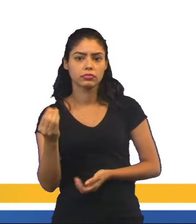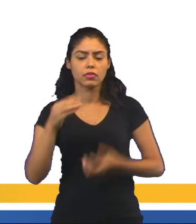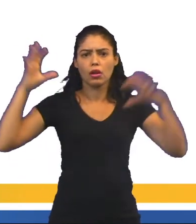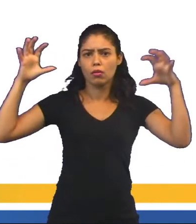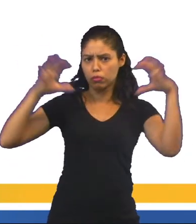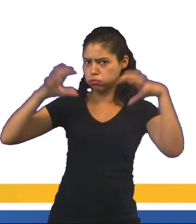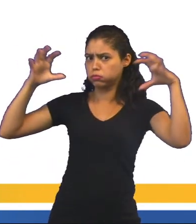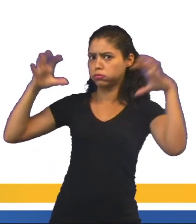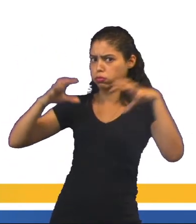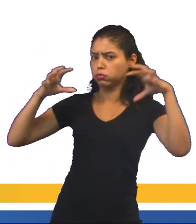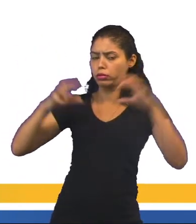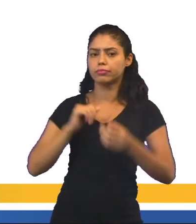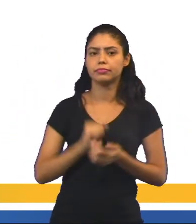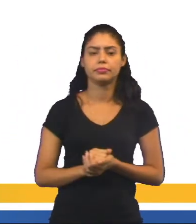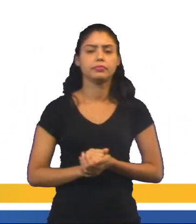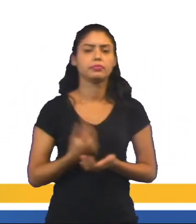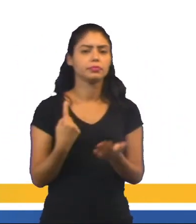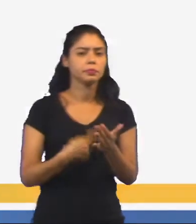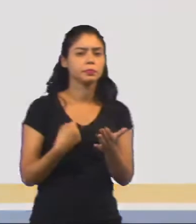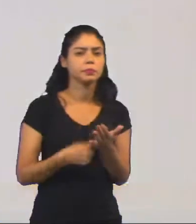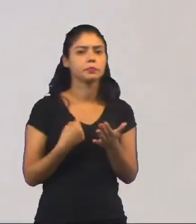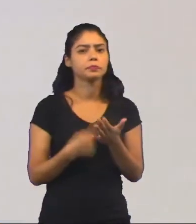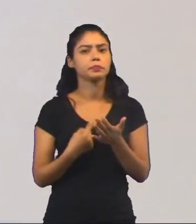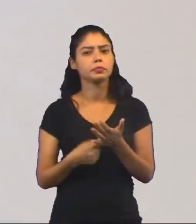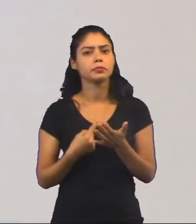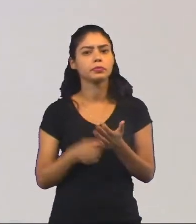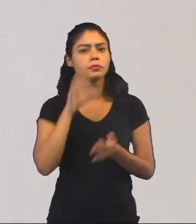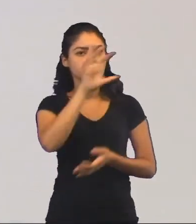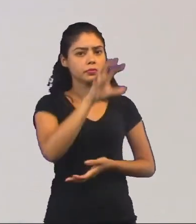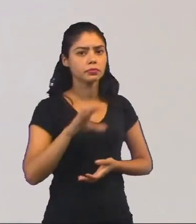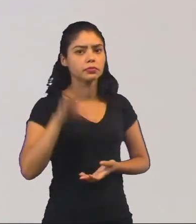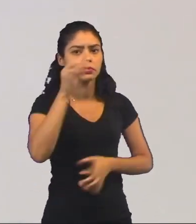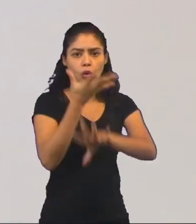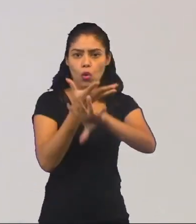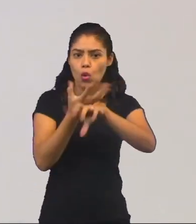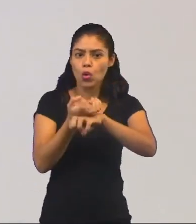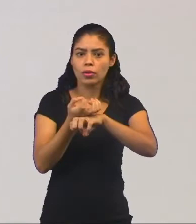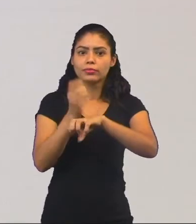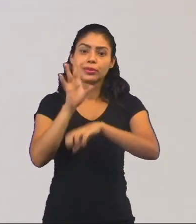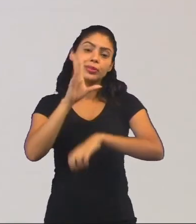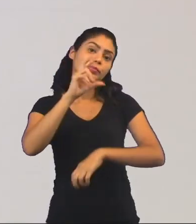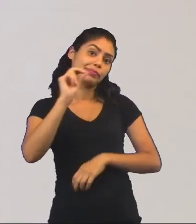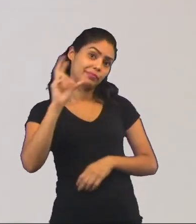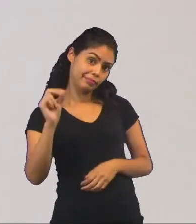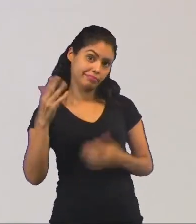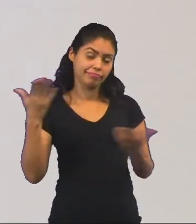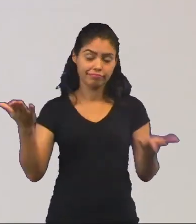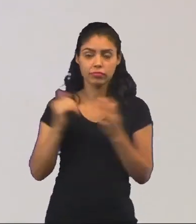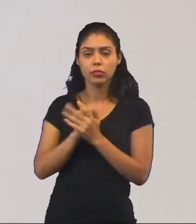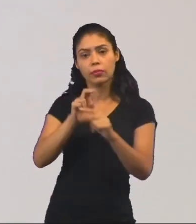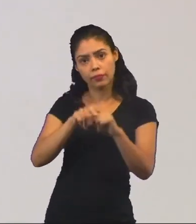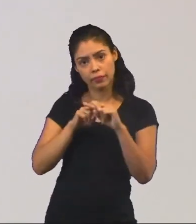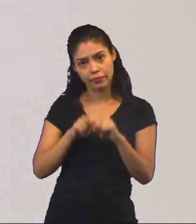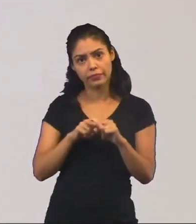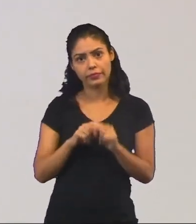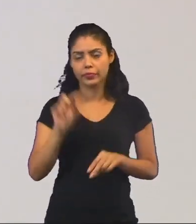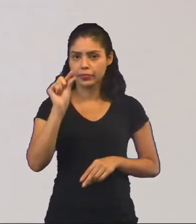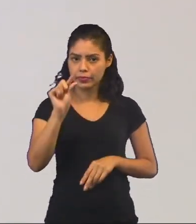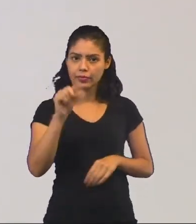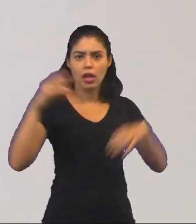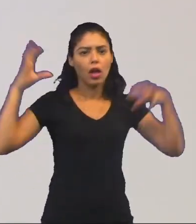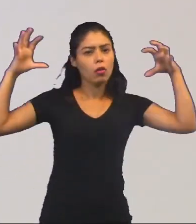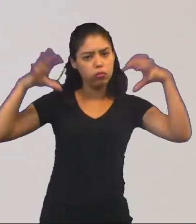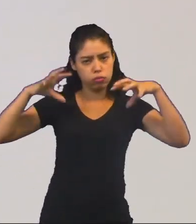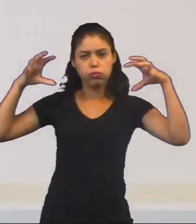de chuva. E se a gente considerar que na região desértica isso chega a só 500 milímetros, por isso, pouca chuva